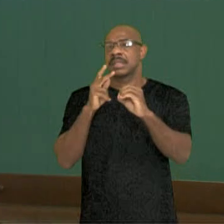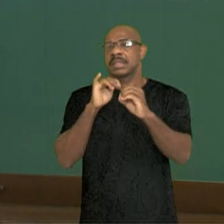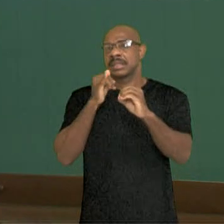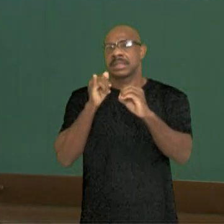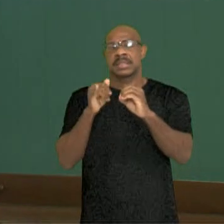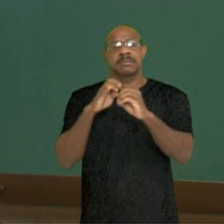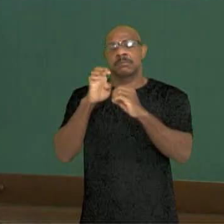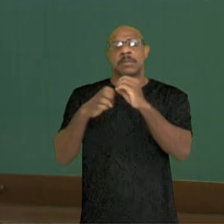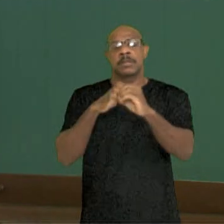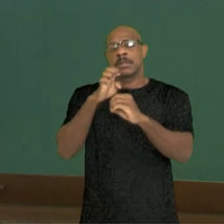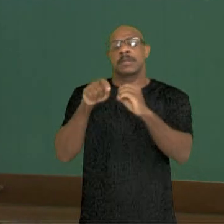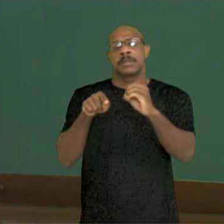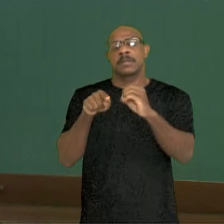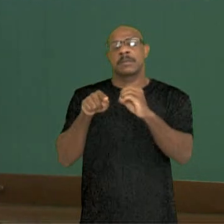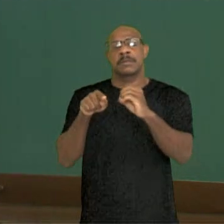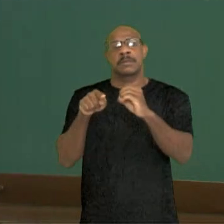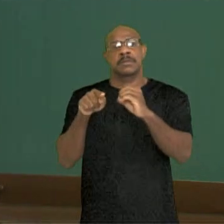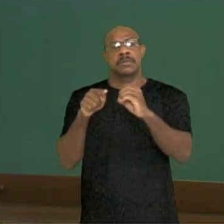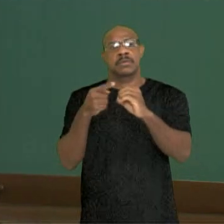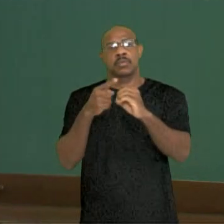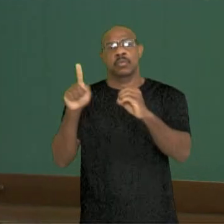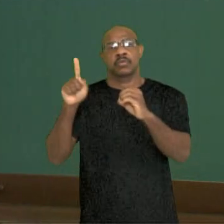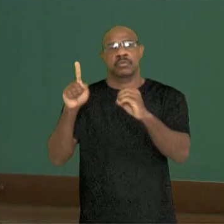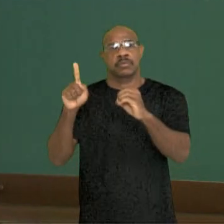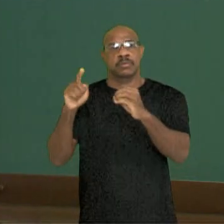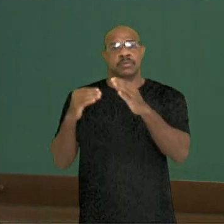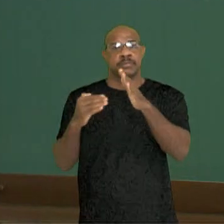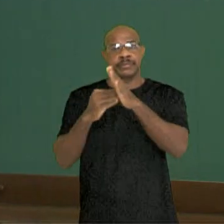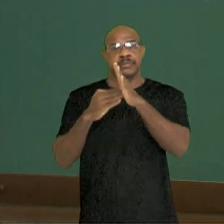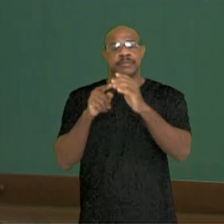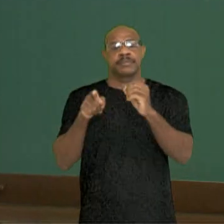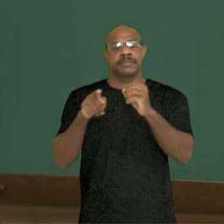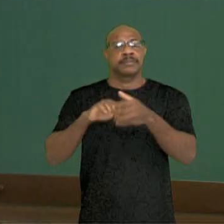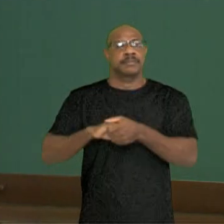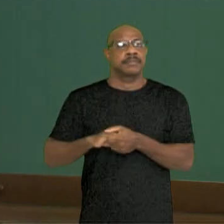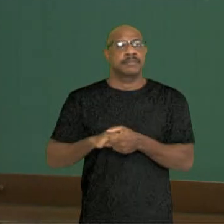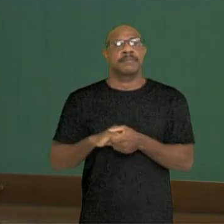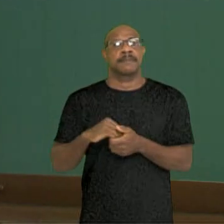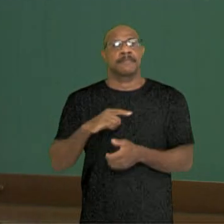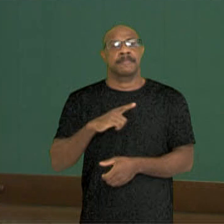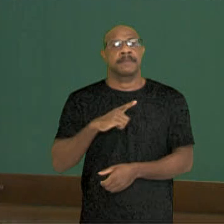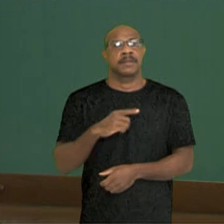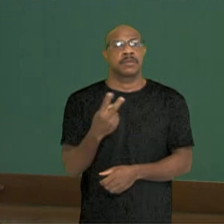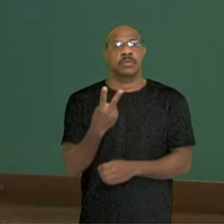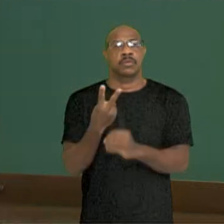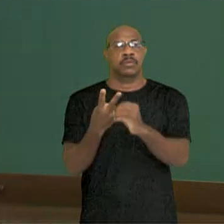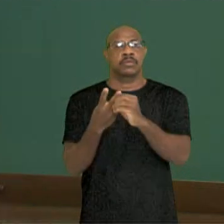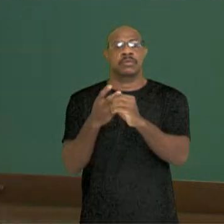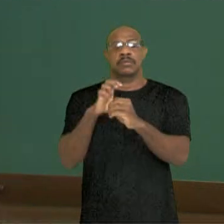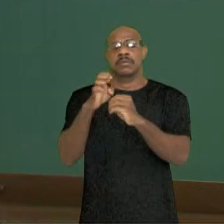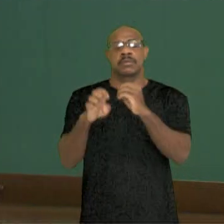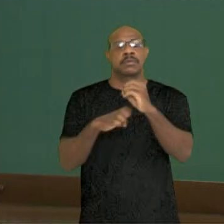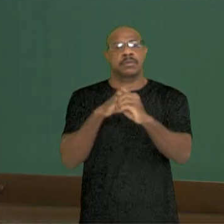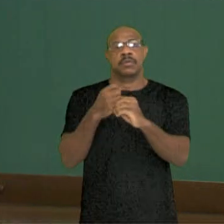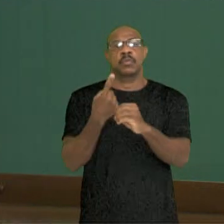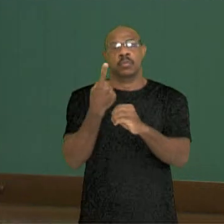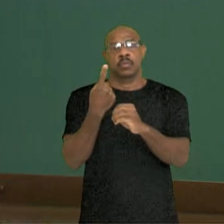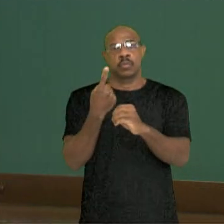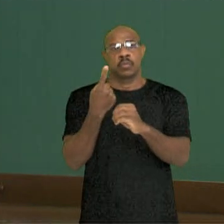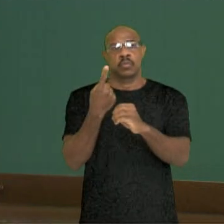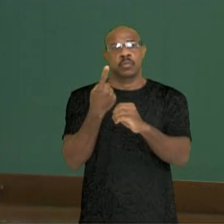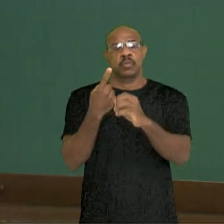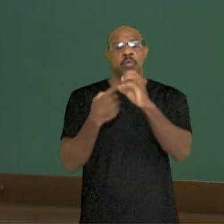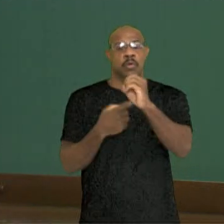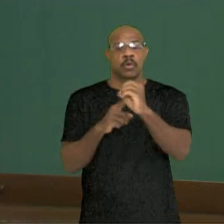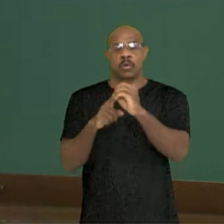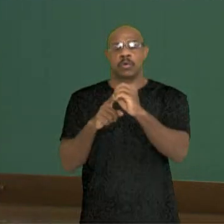elétron no seu último nível de energia. Então, aqui nós temos esses 2 elétrons, um do oxigênio, um do